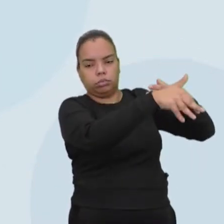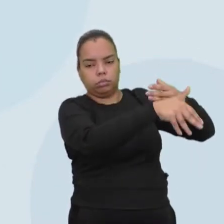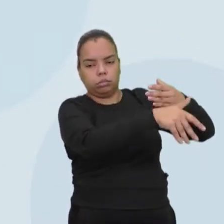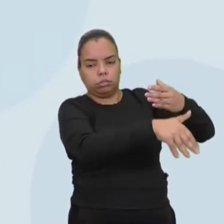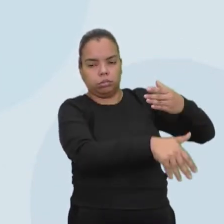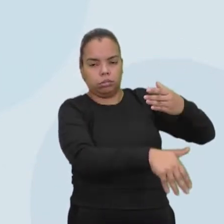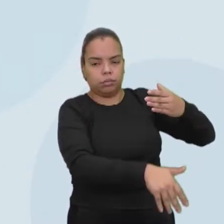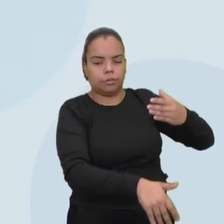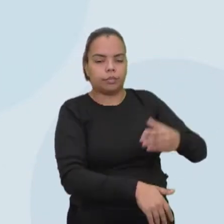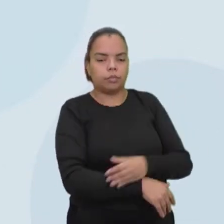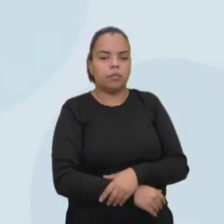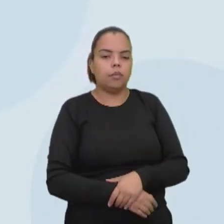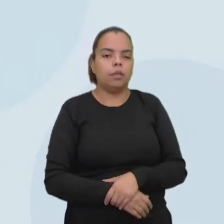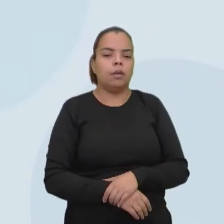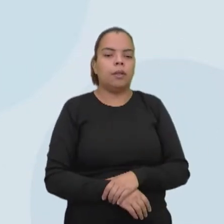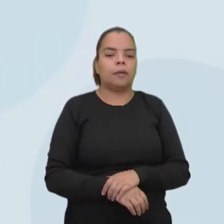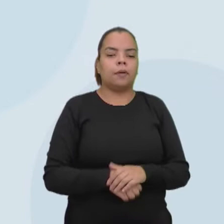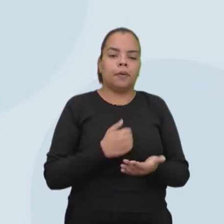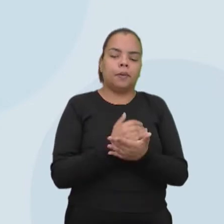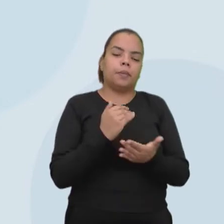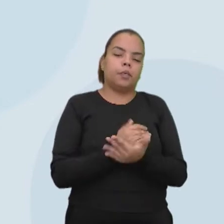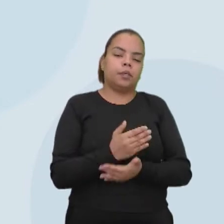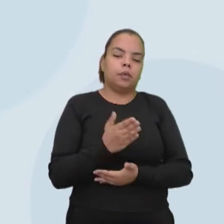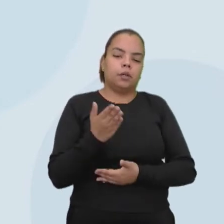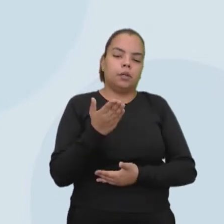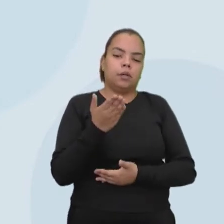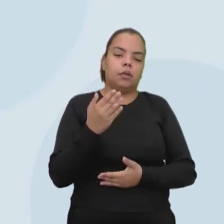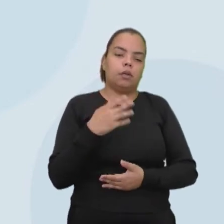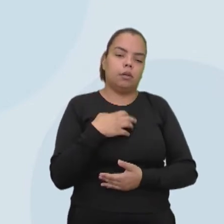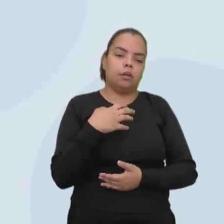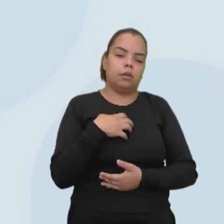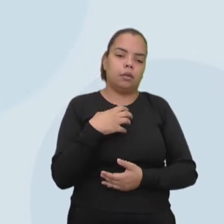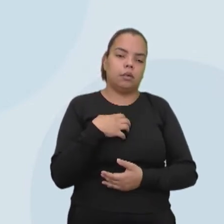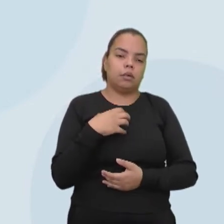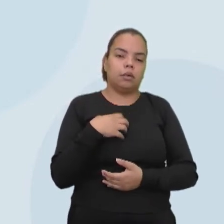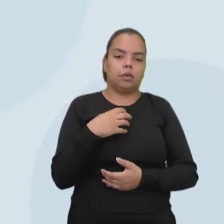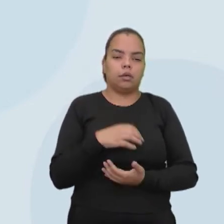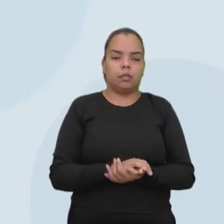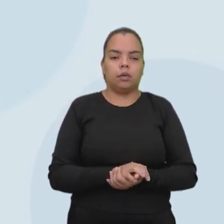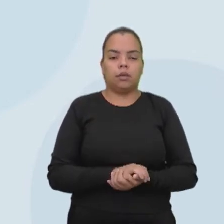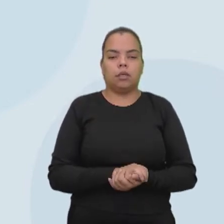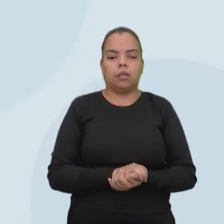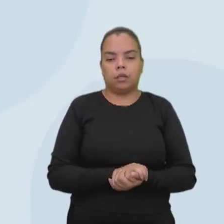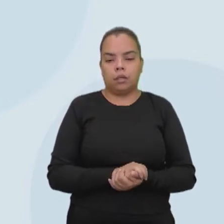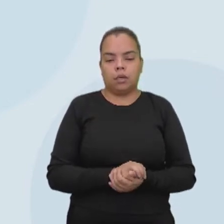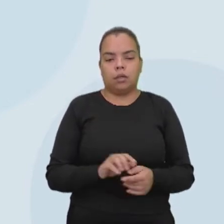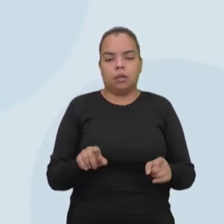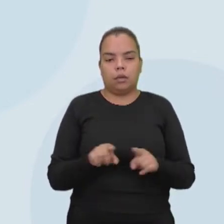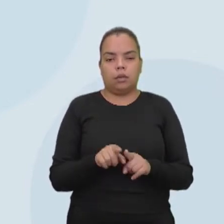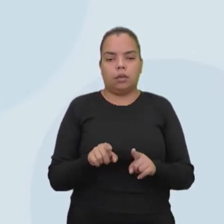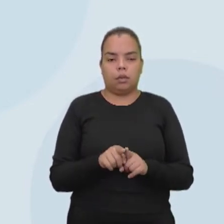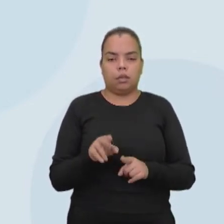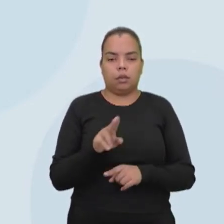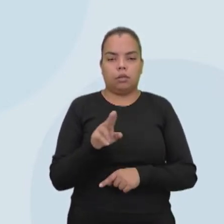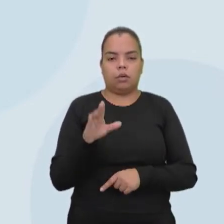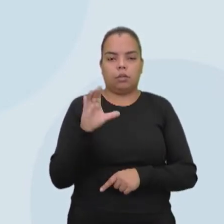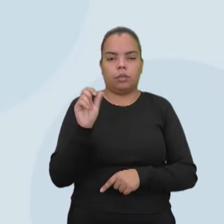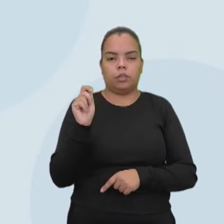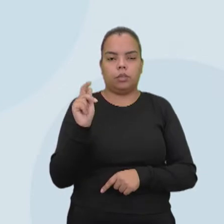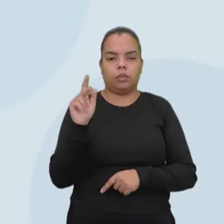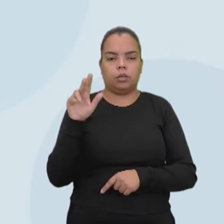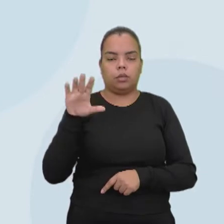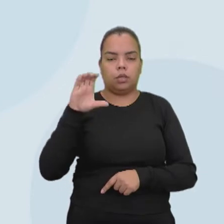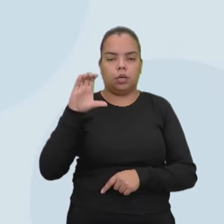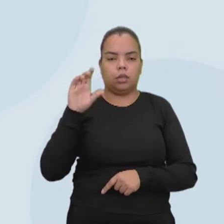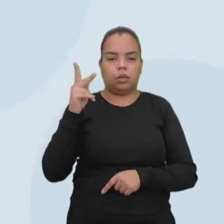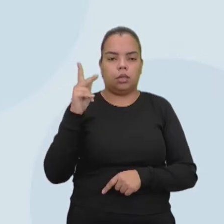bordas começou a formar aí essas regiões aí que nós chamamos de chapada, até pela formação, né, reta aí né,